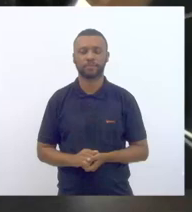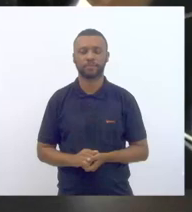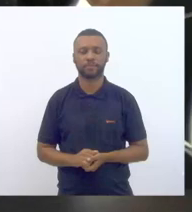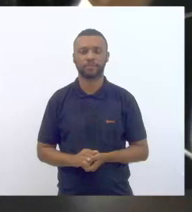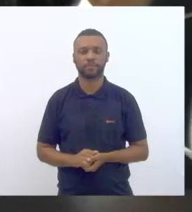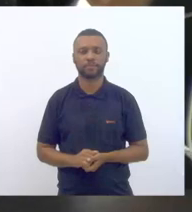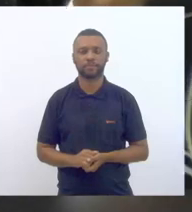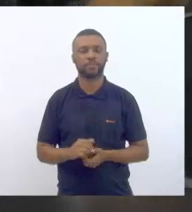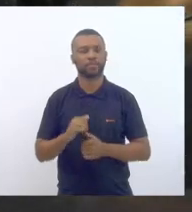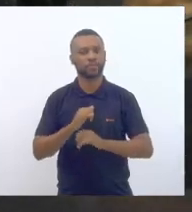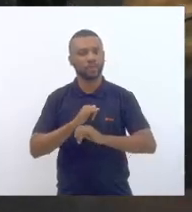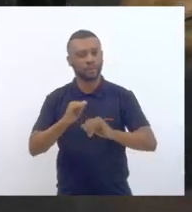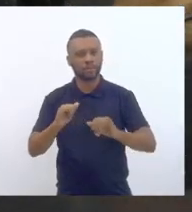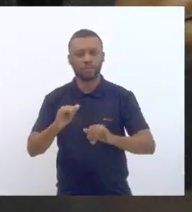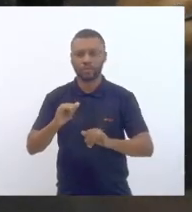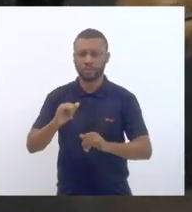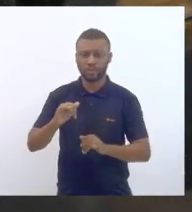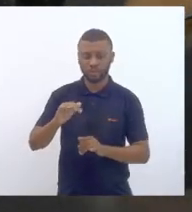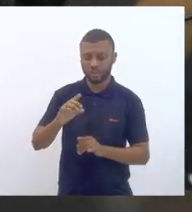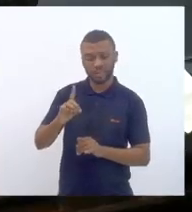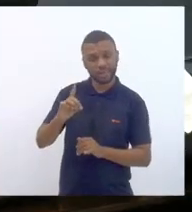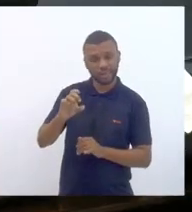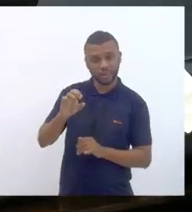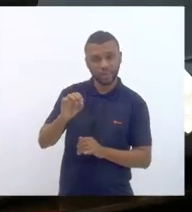Doutor Deodalto.